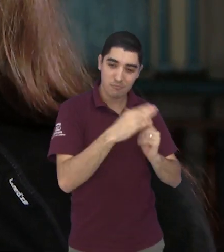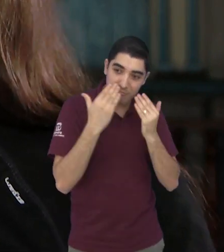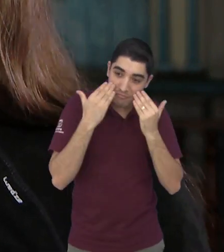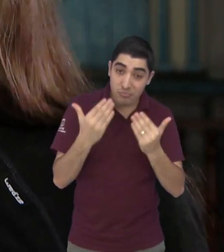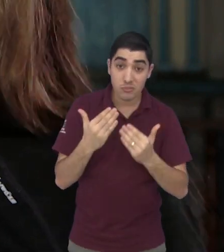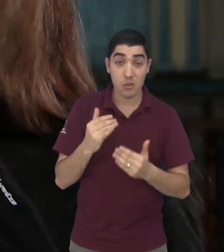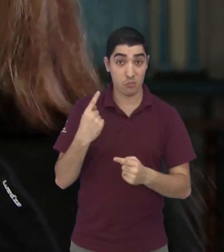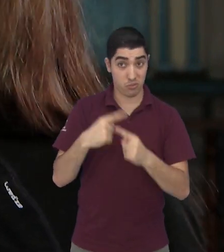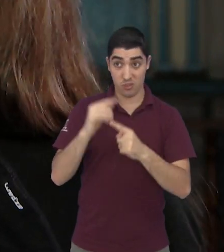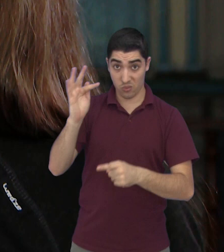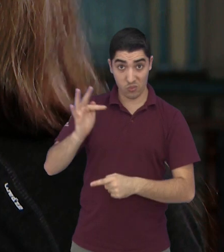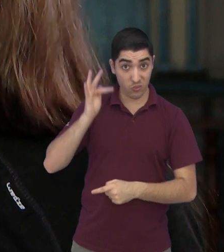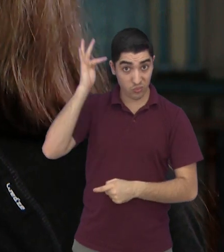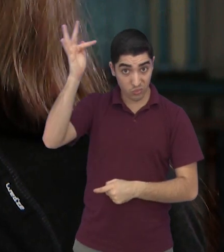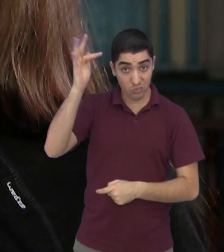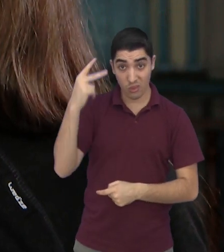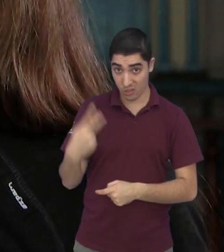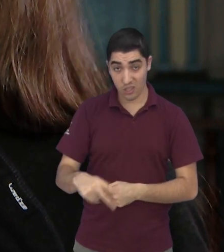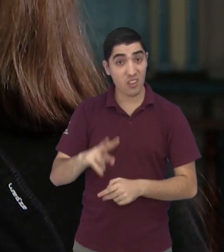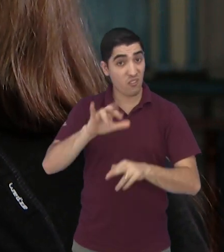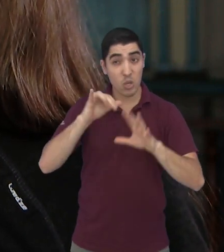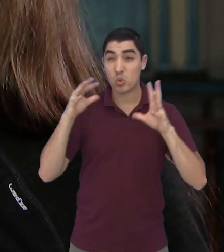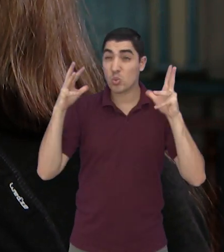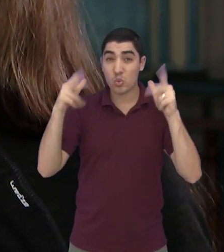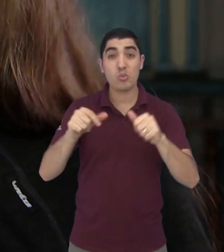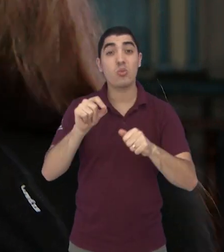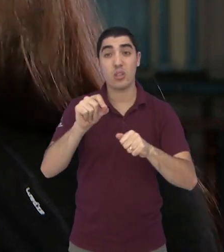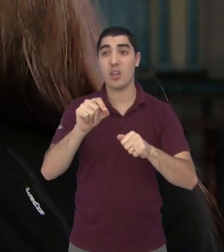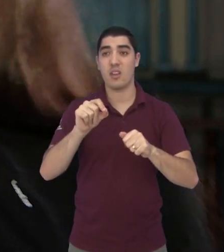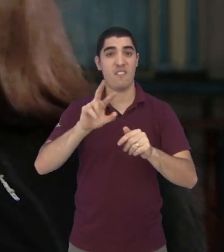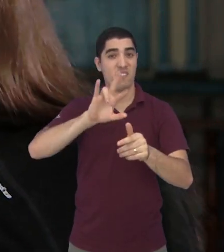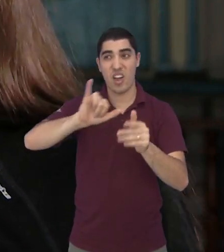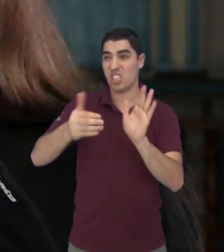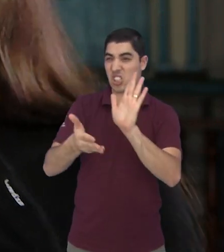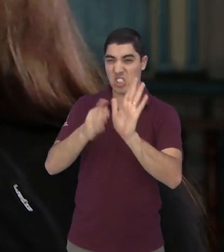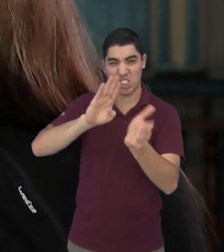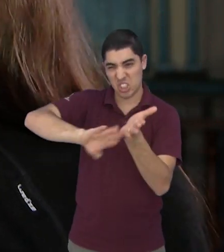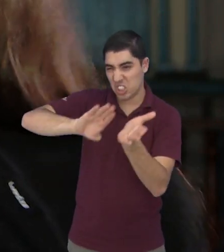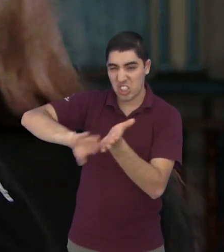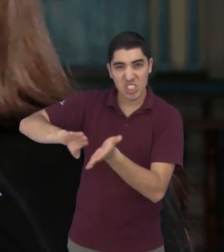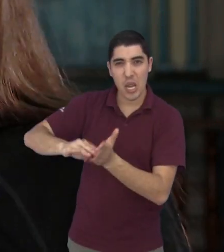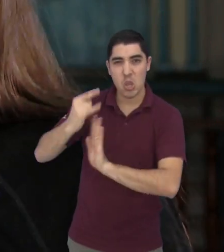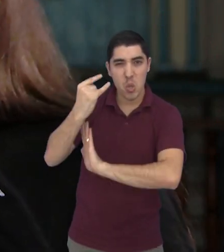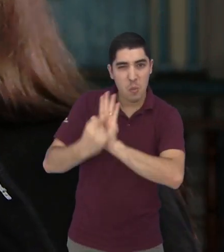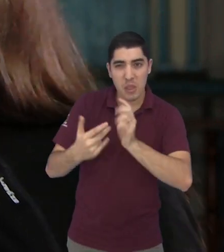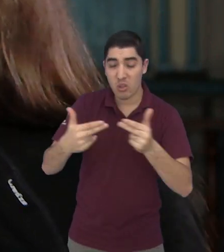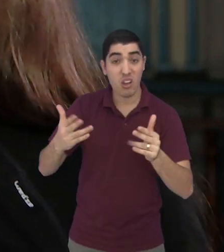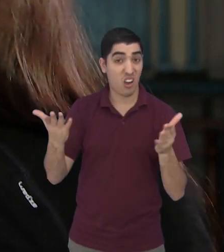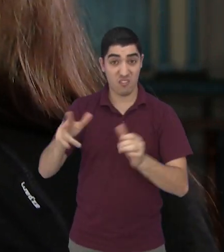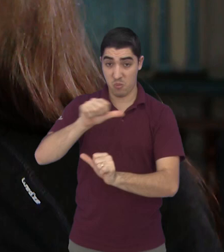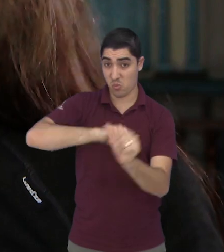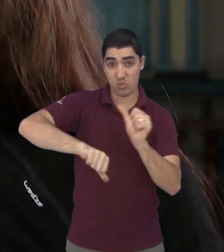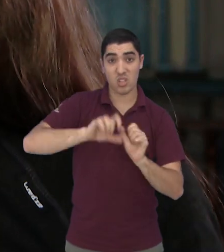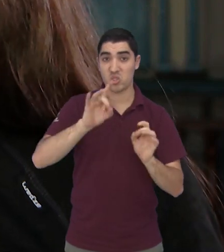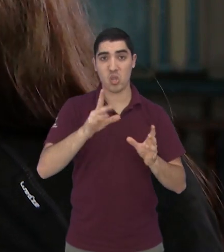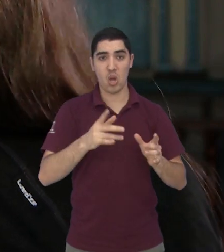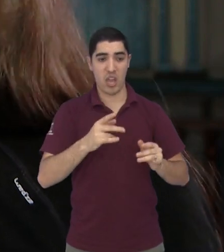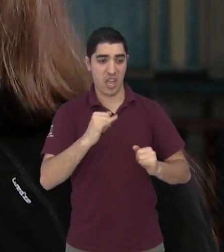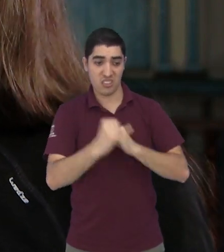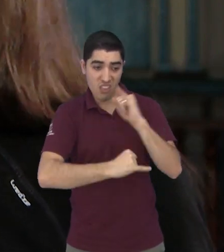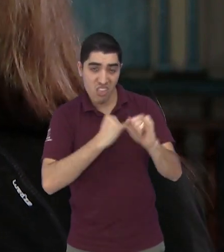a um pouco tudo vai ser desmaterializado pela informática. O documento digital, as compras digitais,